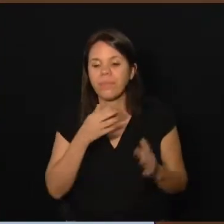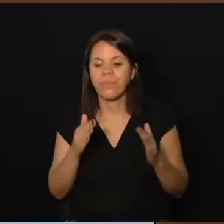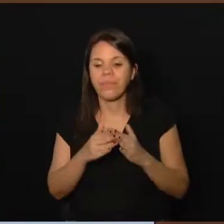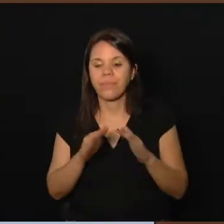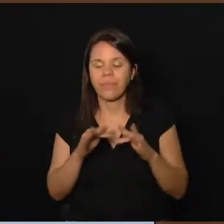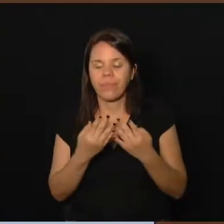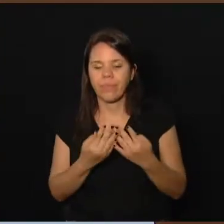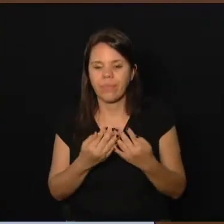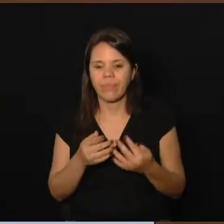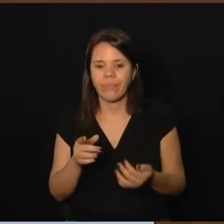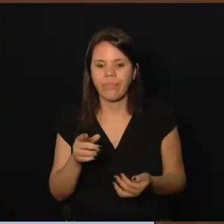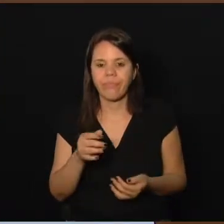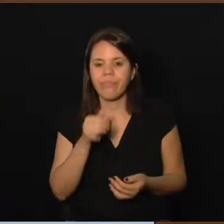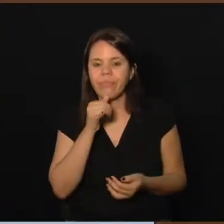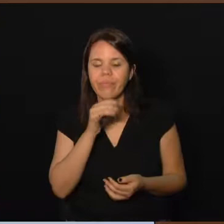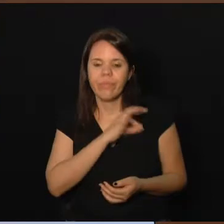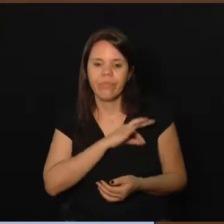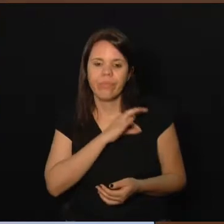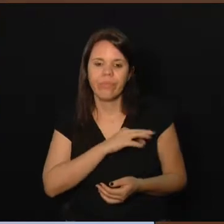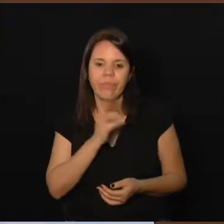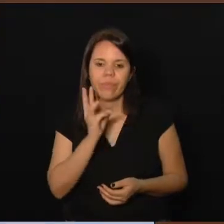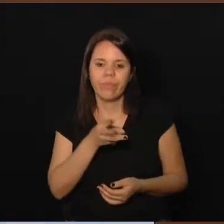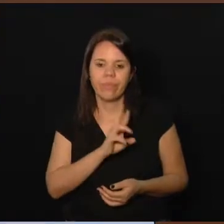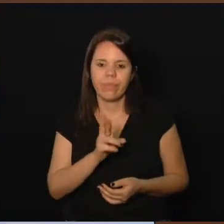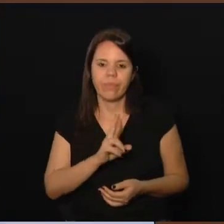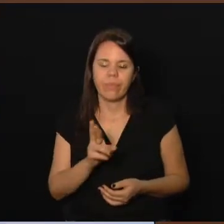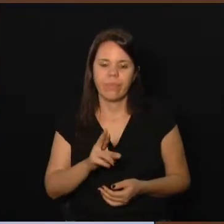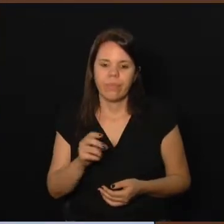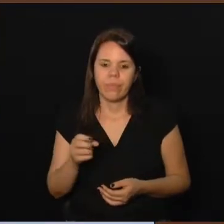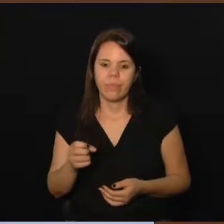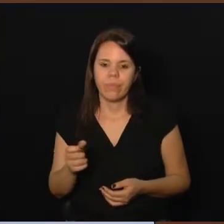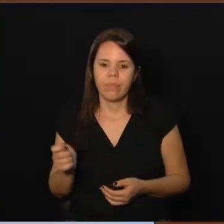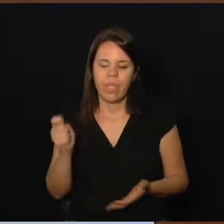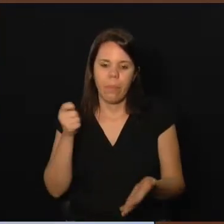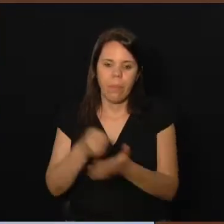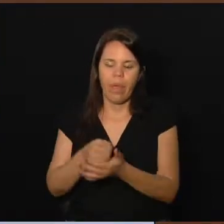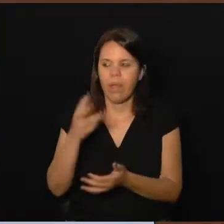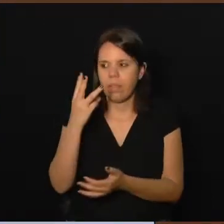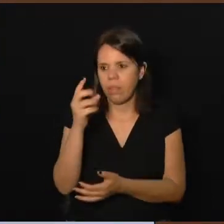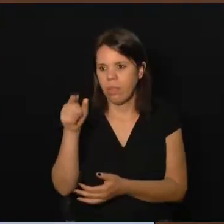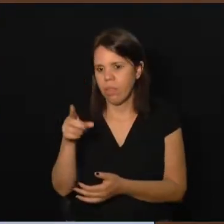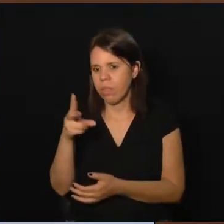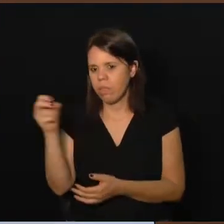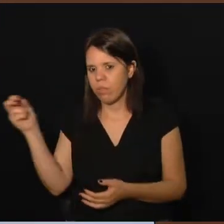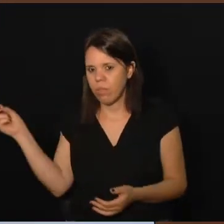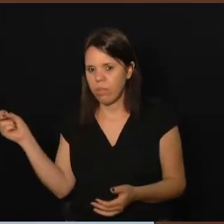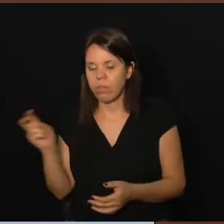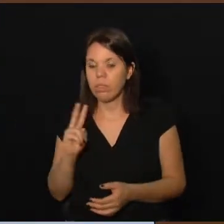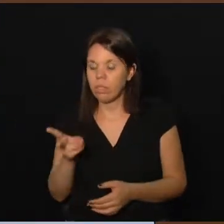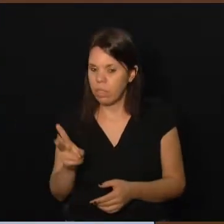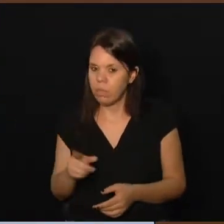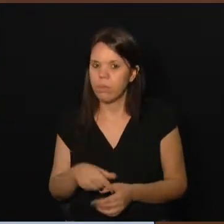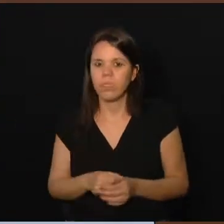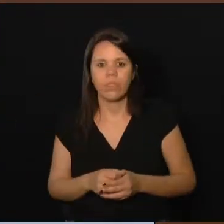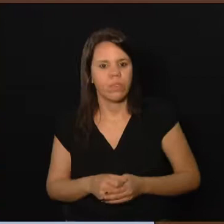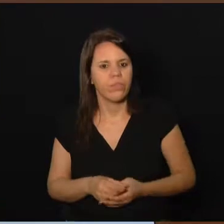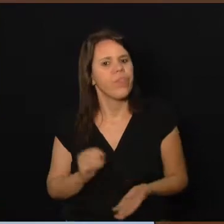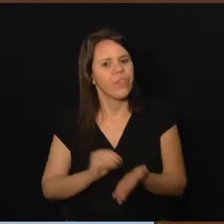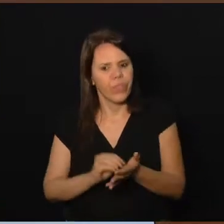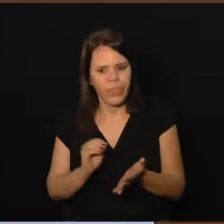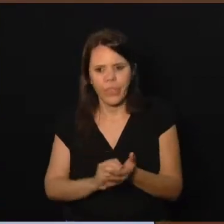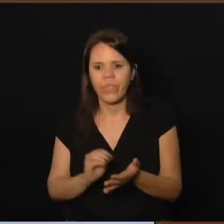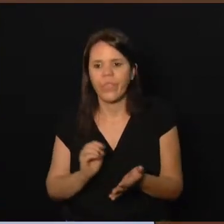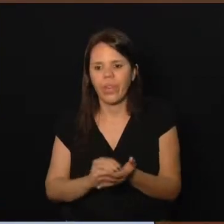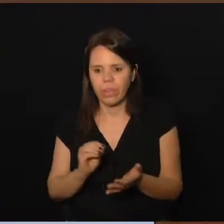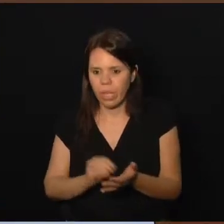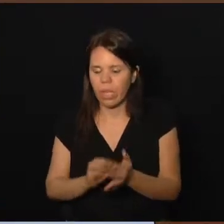renda familiar de R$3.000 e suas despesas é de 3.200. Sempre vai faltar uma conta no